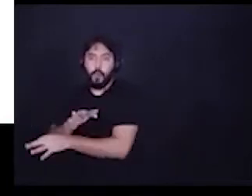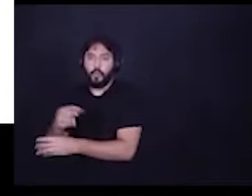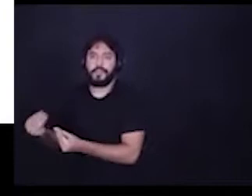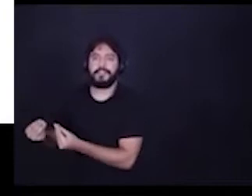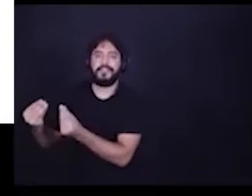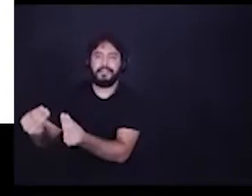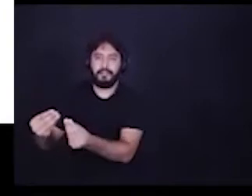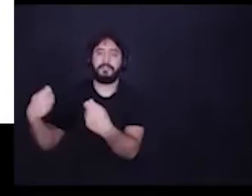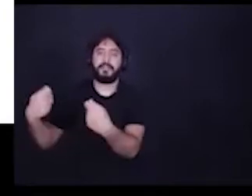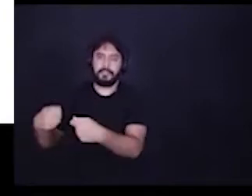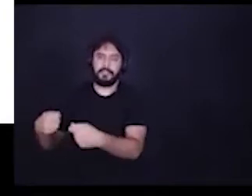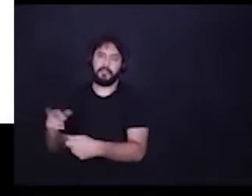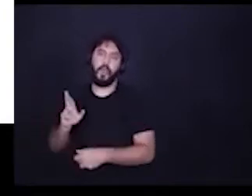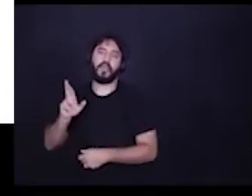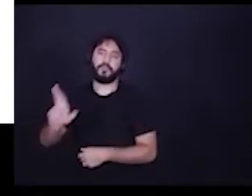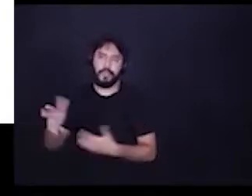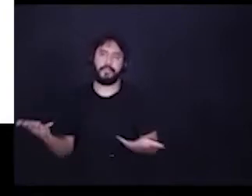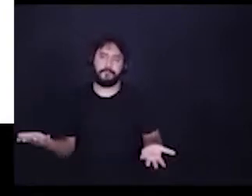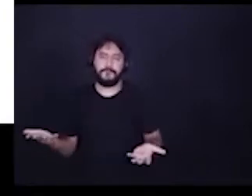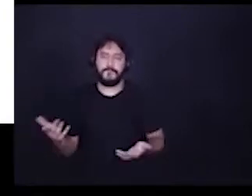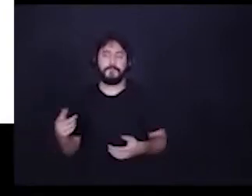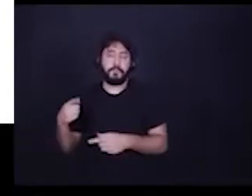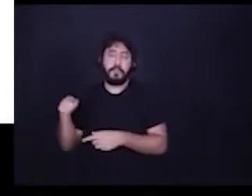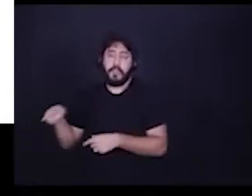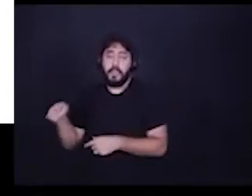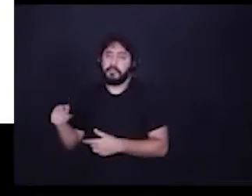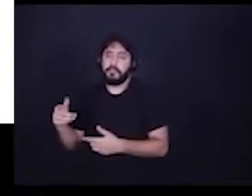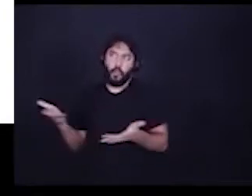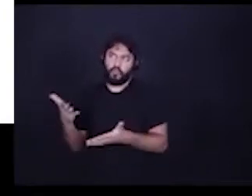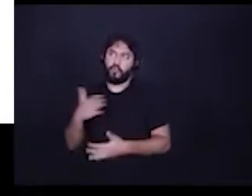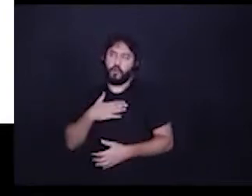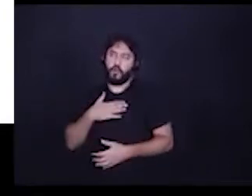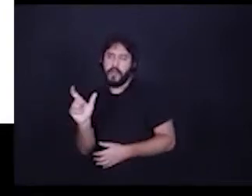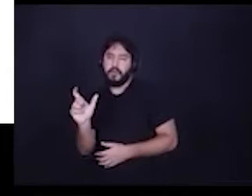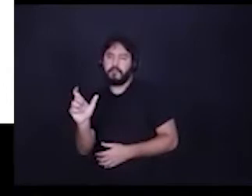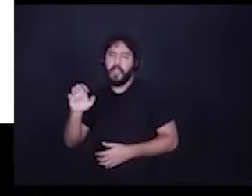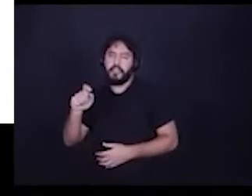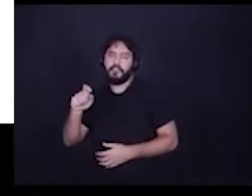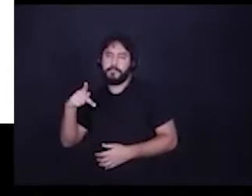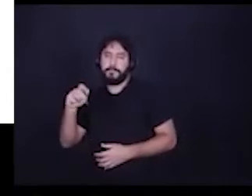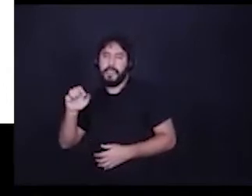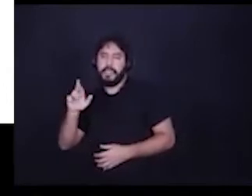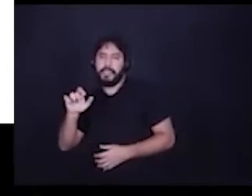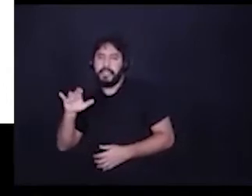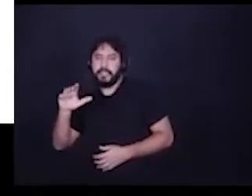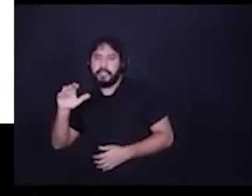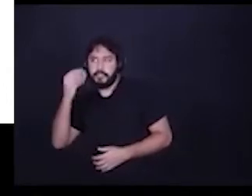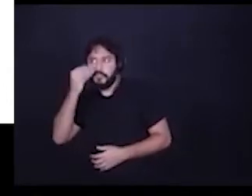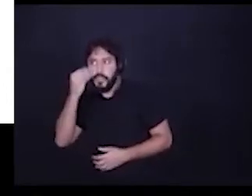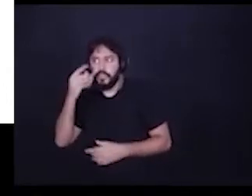essa como eu gosto de dizer hoje, né, experiência, seja ela uma experiência de tela, seja ela uma experiência tátil,